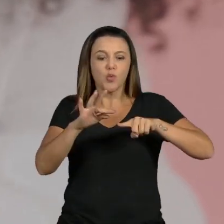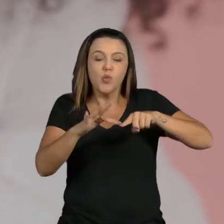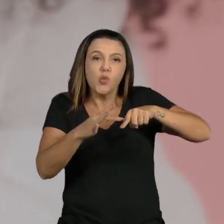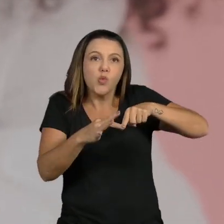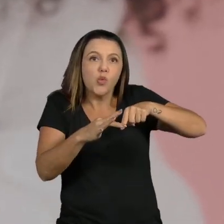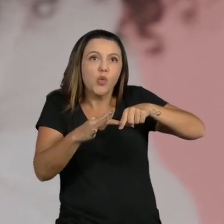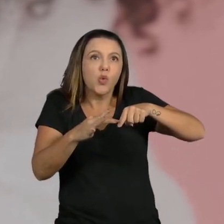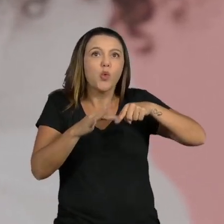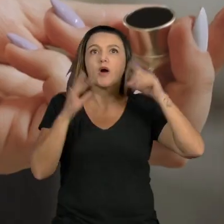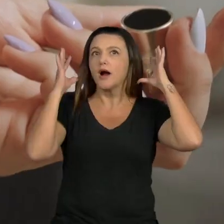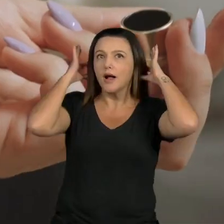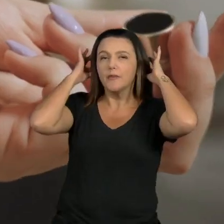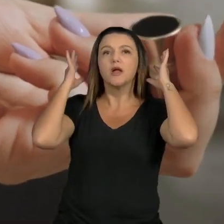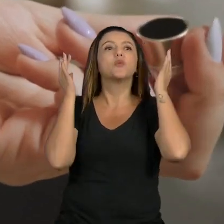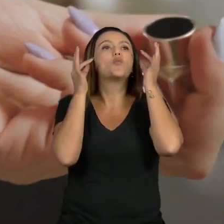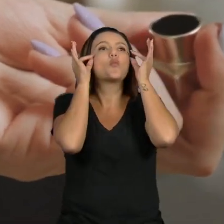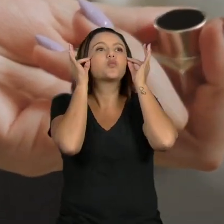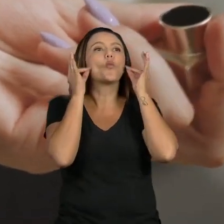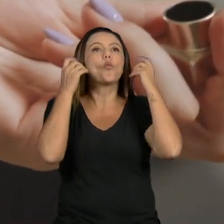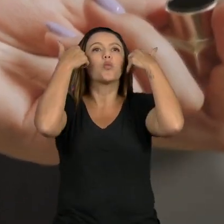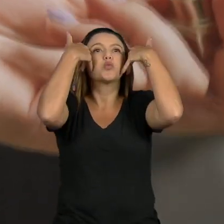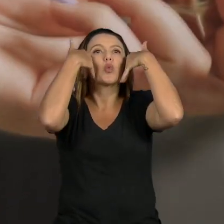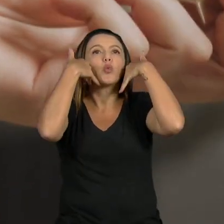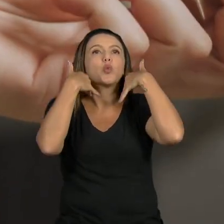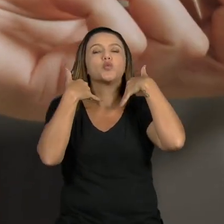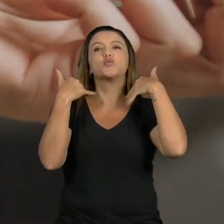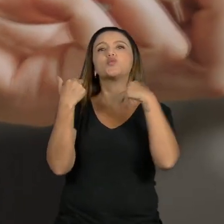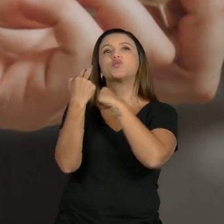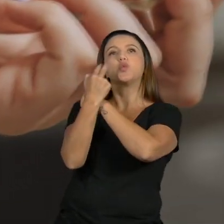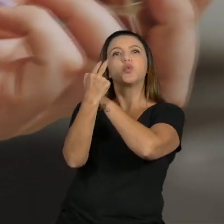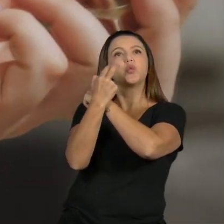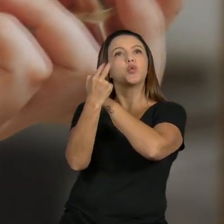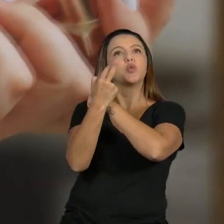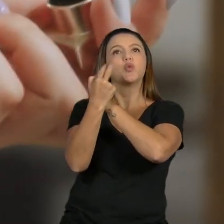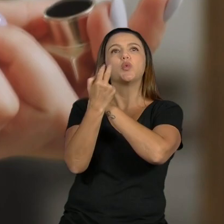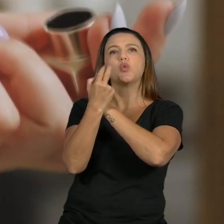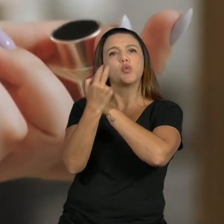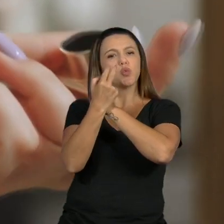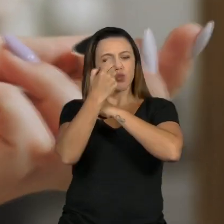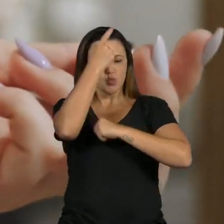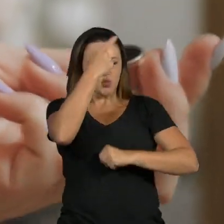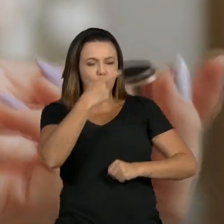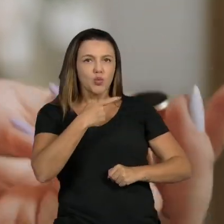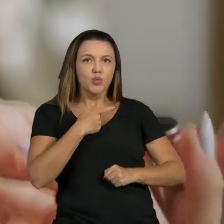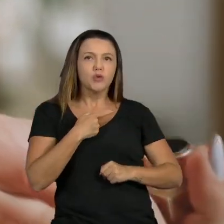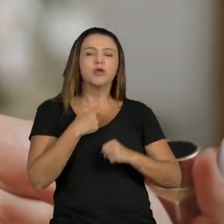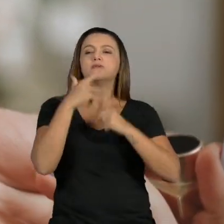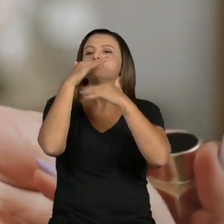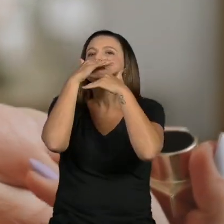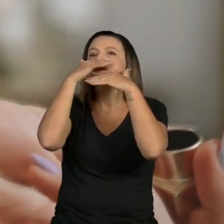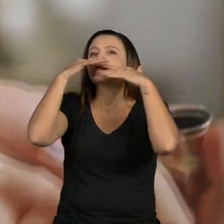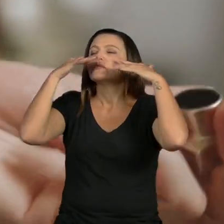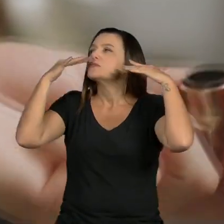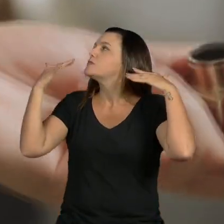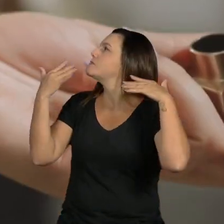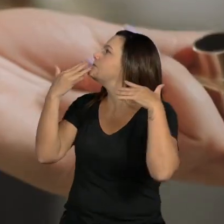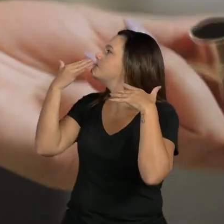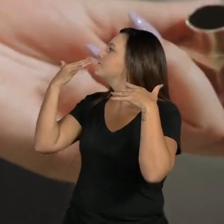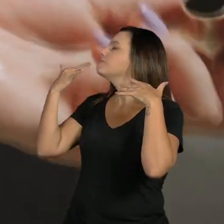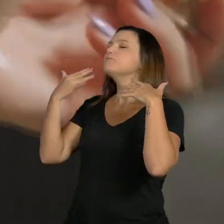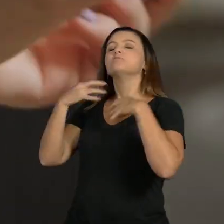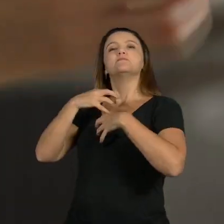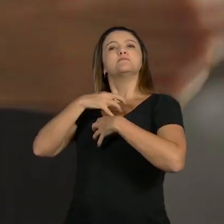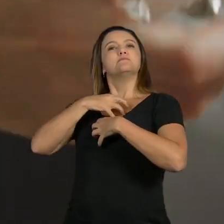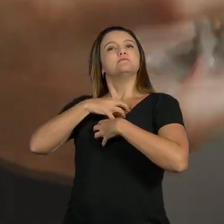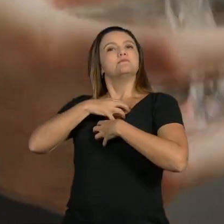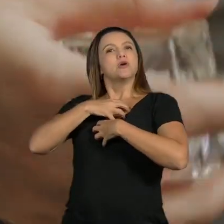eliminam o suor. Produtos usados nos cuidados pessoais, com texturas e aromas que mexem com os sentidos,